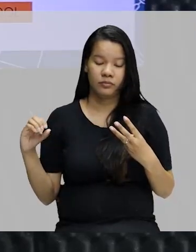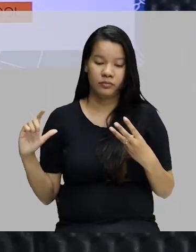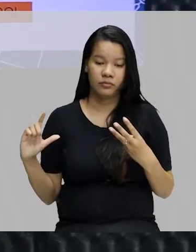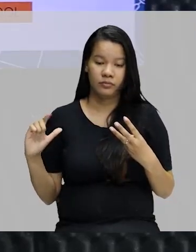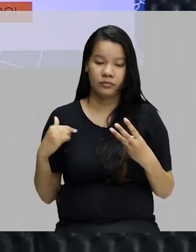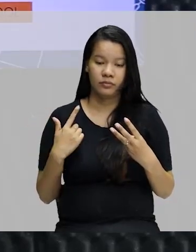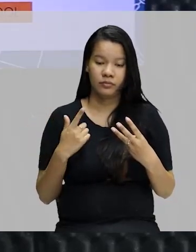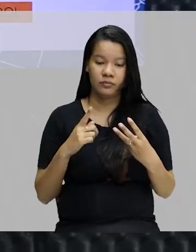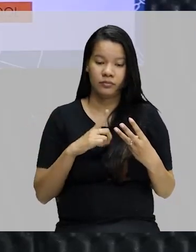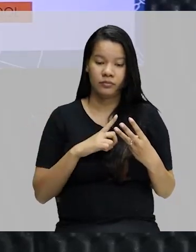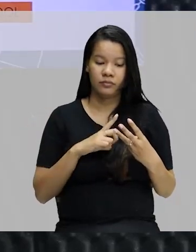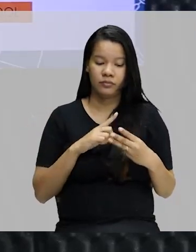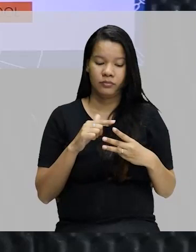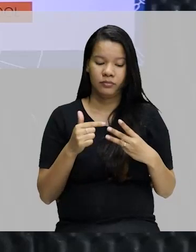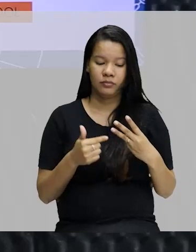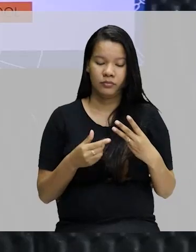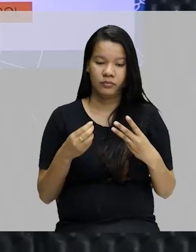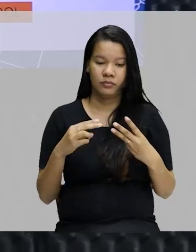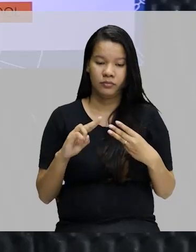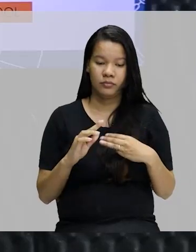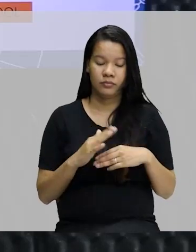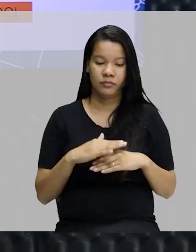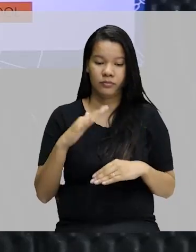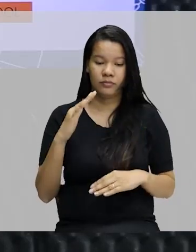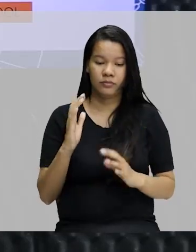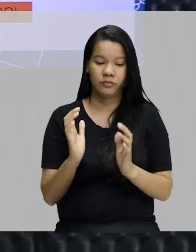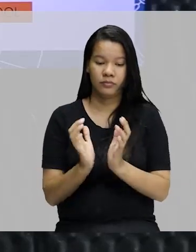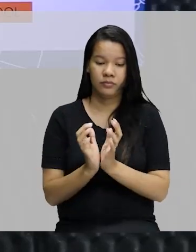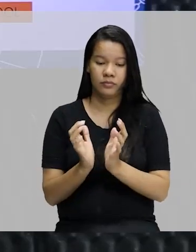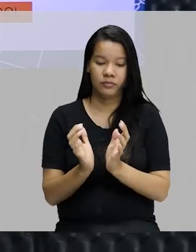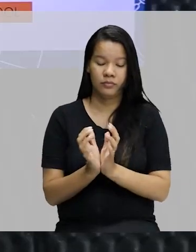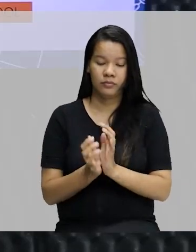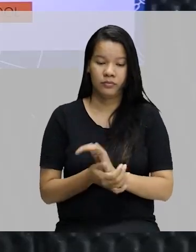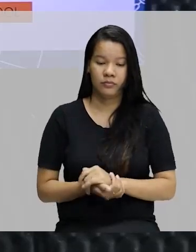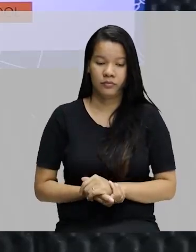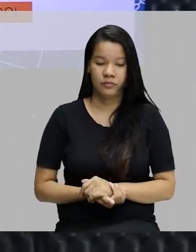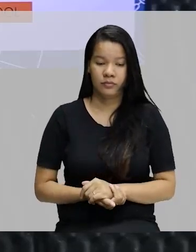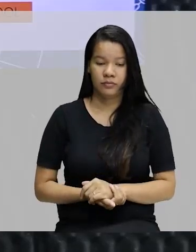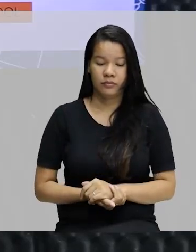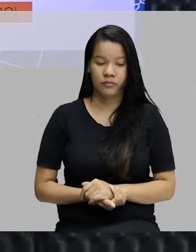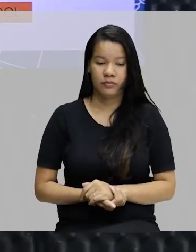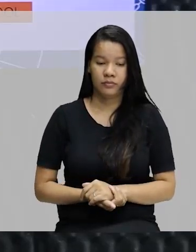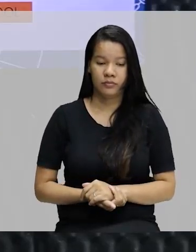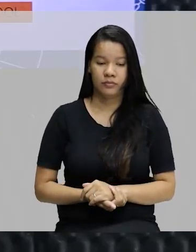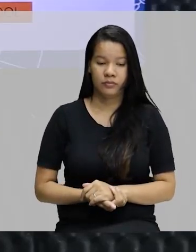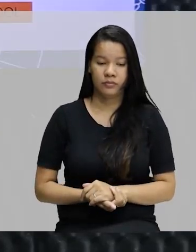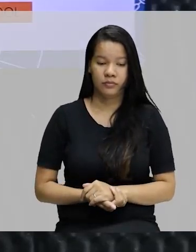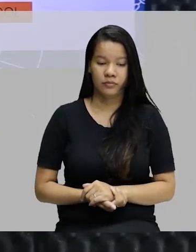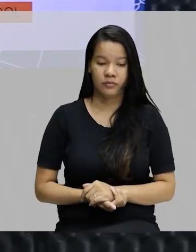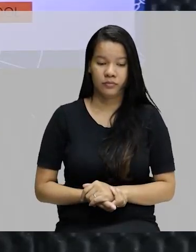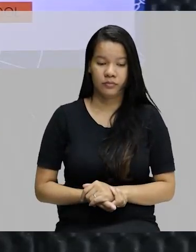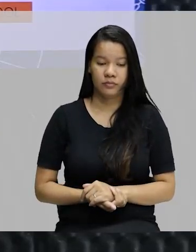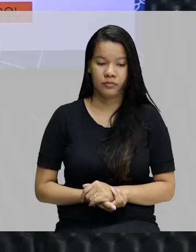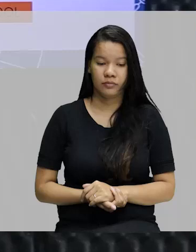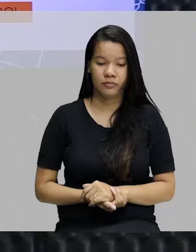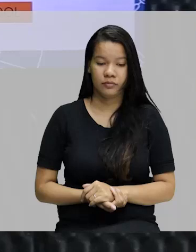temos 3 ou mais grupos hidroxilas. Monoálcool, diálcool,